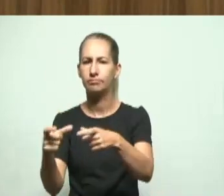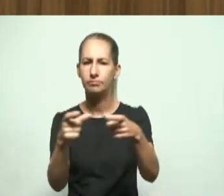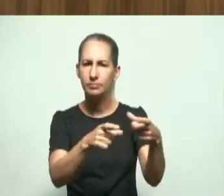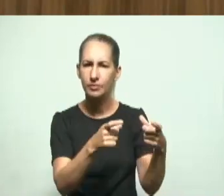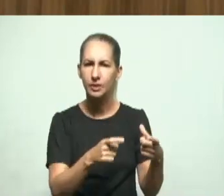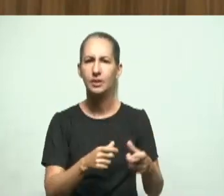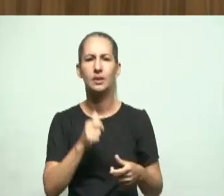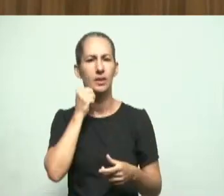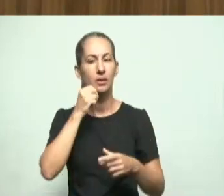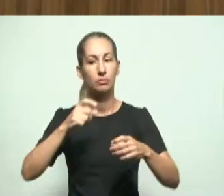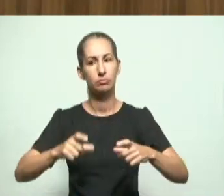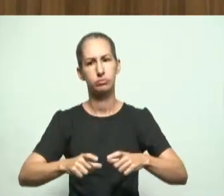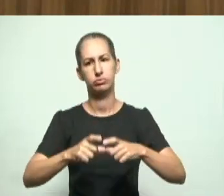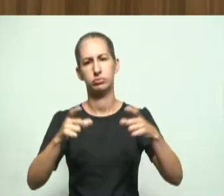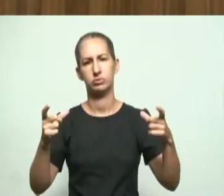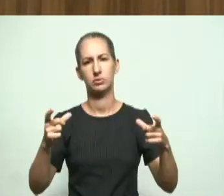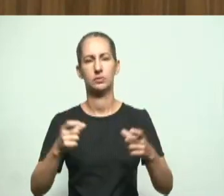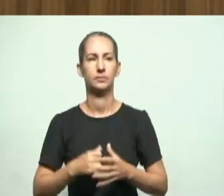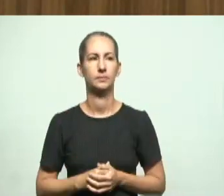assim, Natal é muito grande.